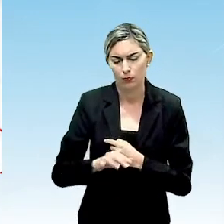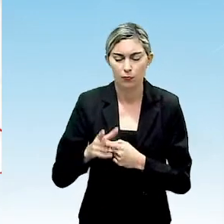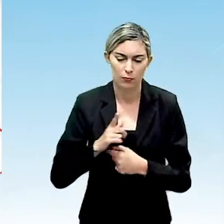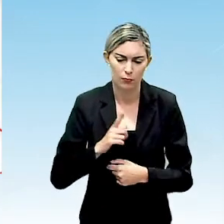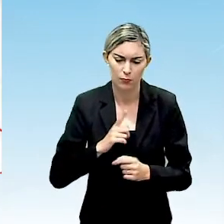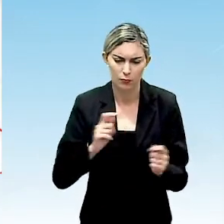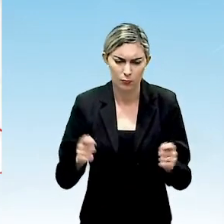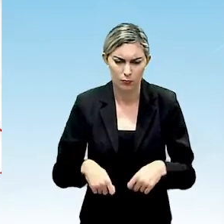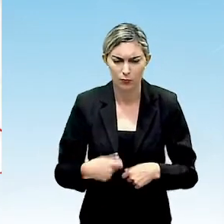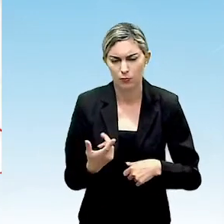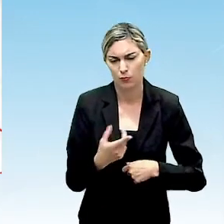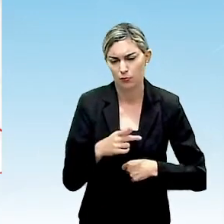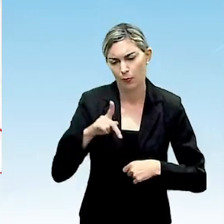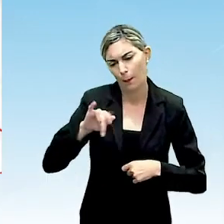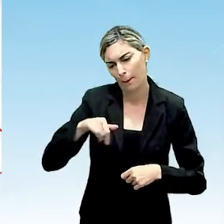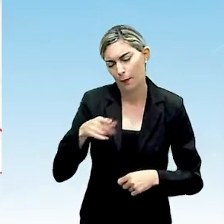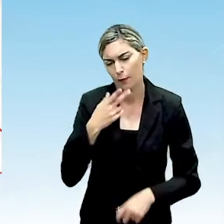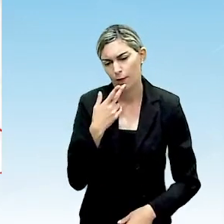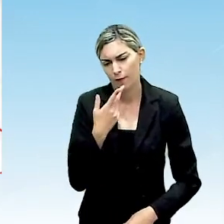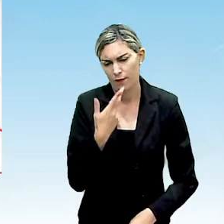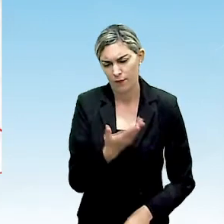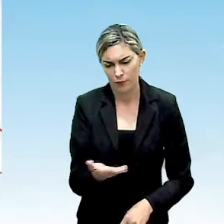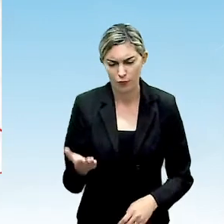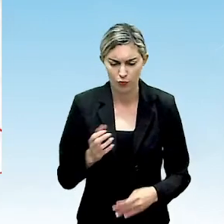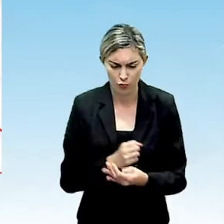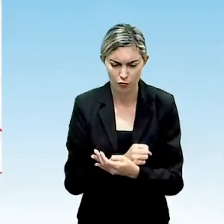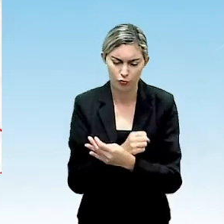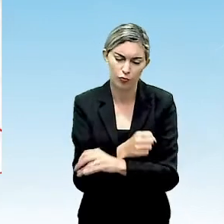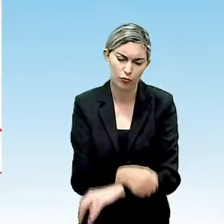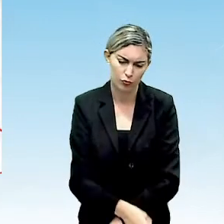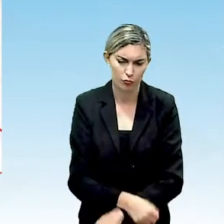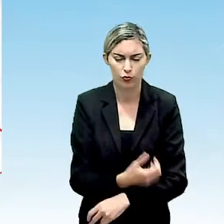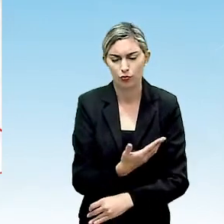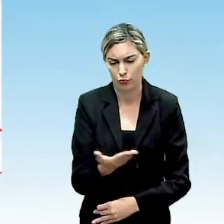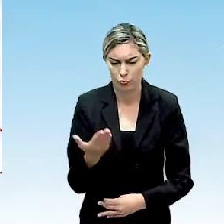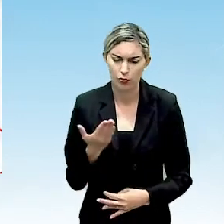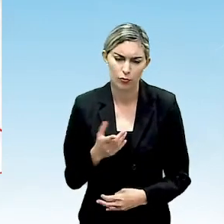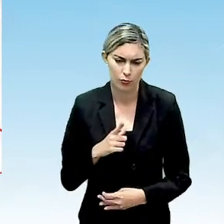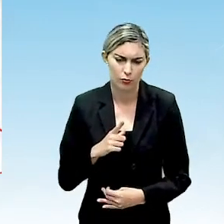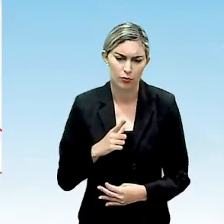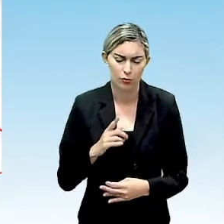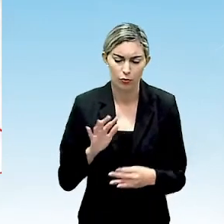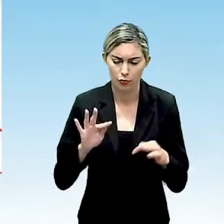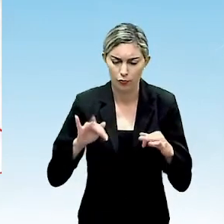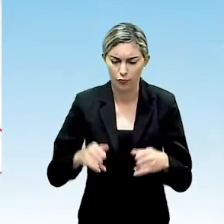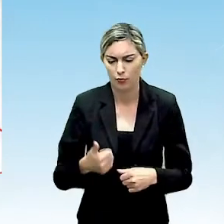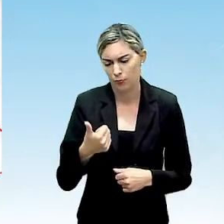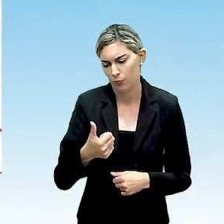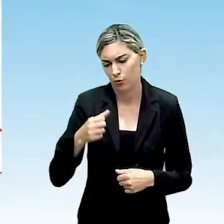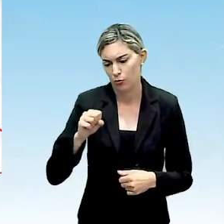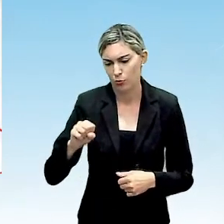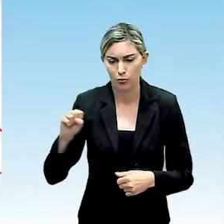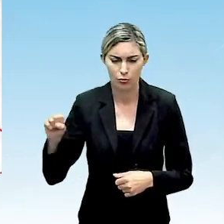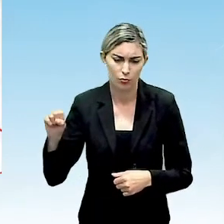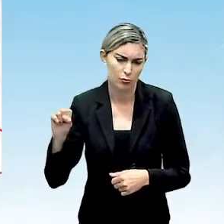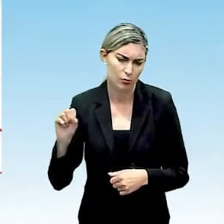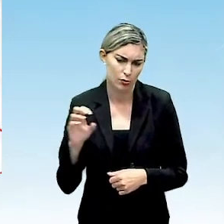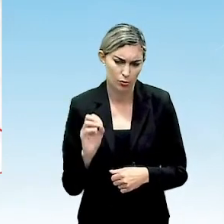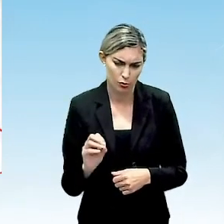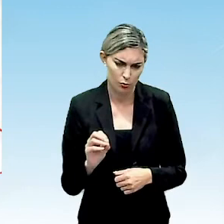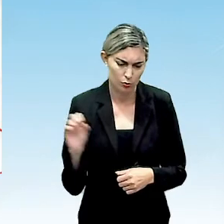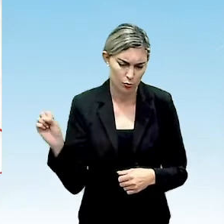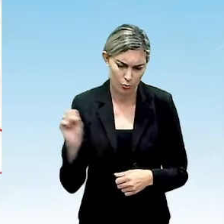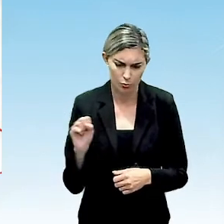dado a Deus, como o Pimpão falou, a questão da escravidão, já havia sido dado fim em 1888, no 13 de